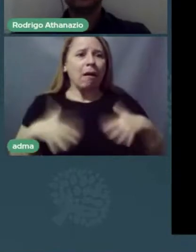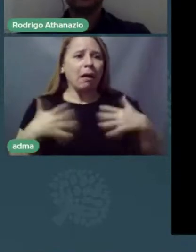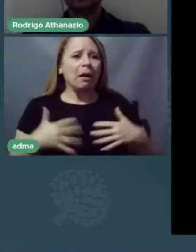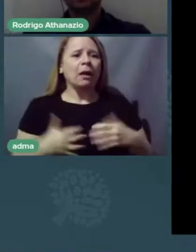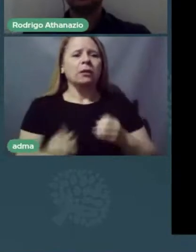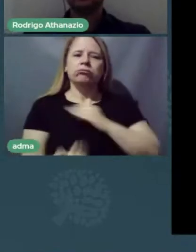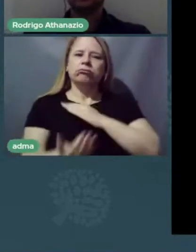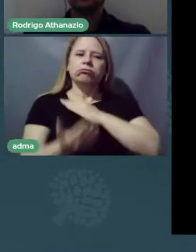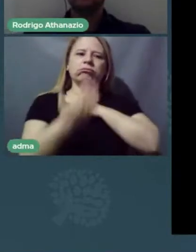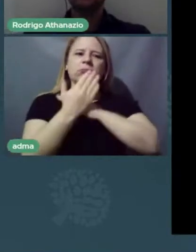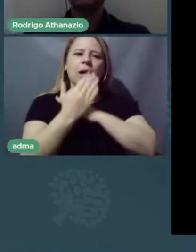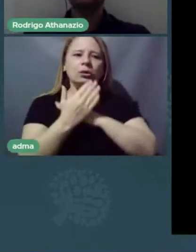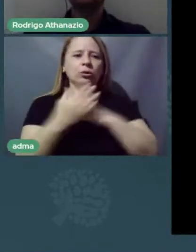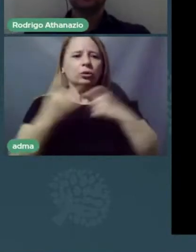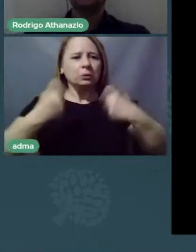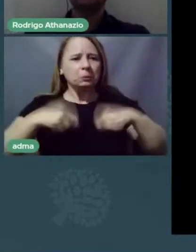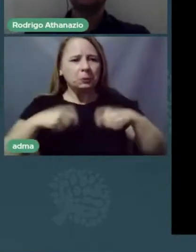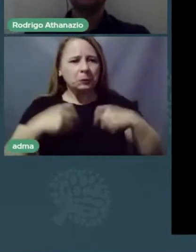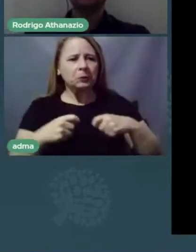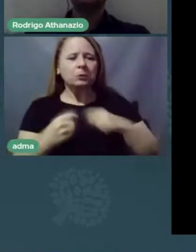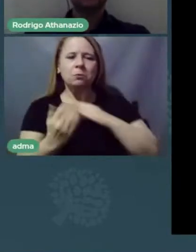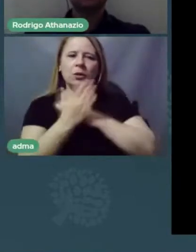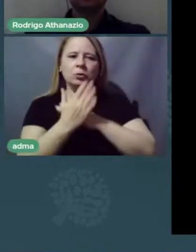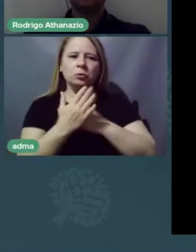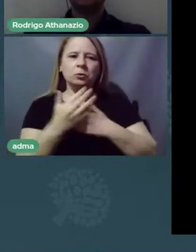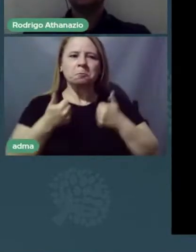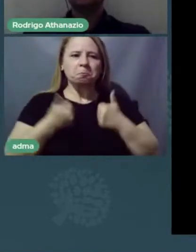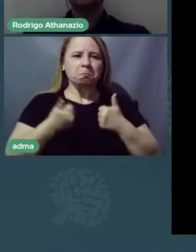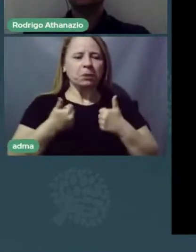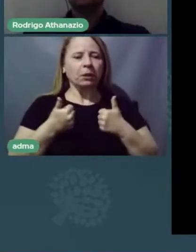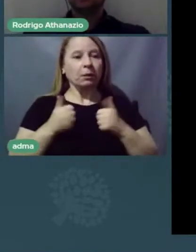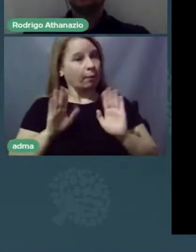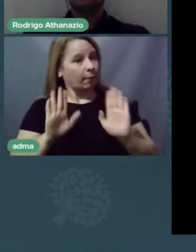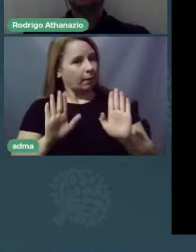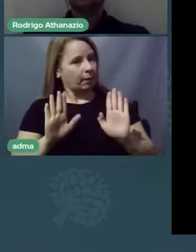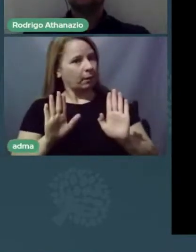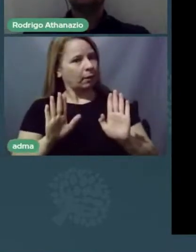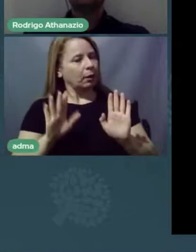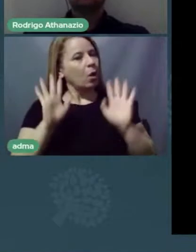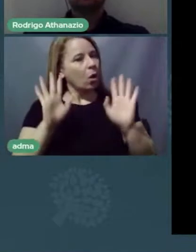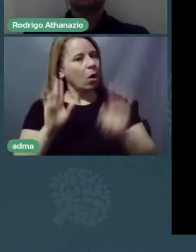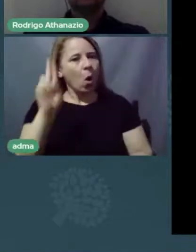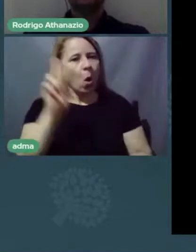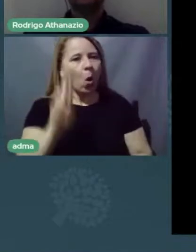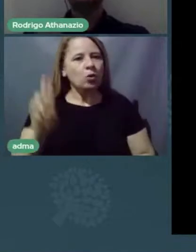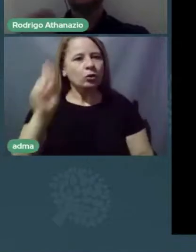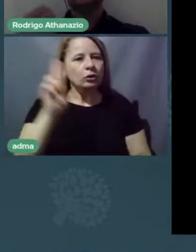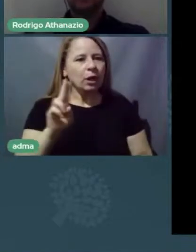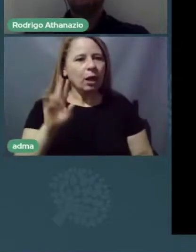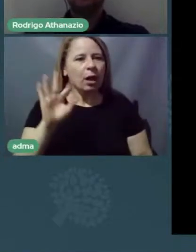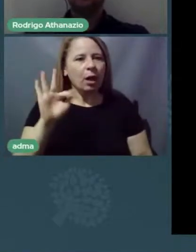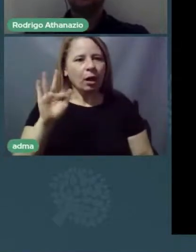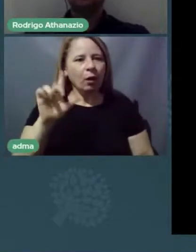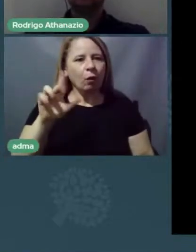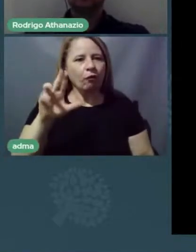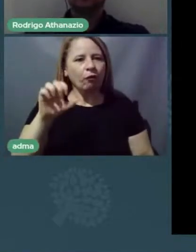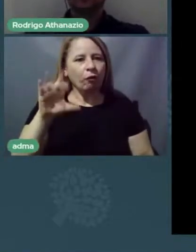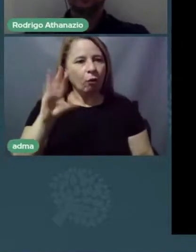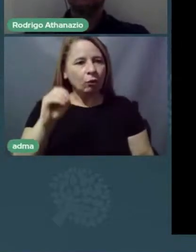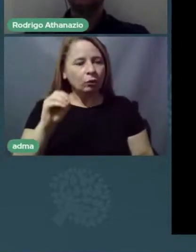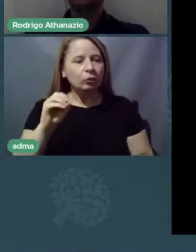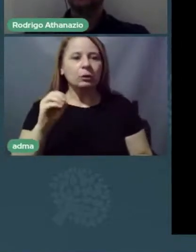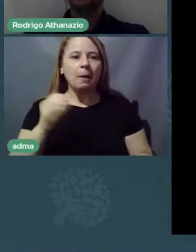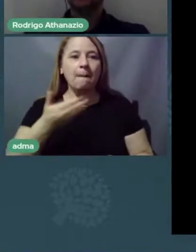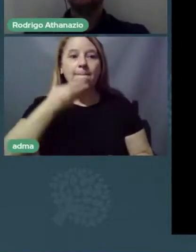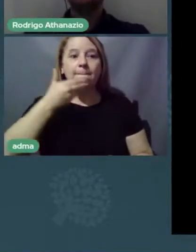eu preciso disso e isso que vai me fazer me sentir bem. Vejam, usar o broncodilatador, como eu comentei, vai melhorar o sintoma